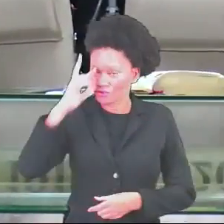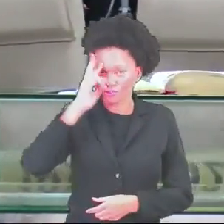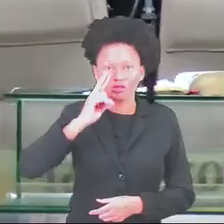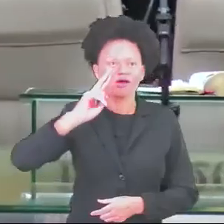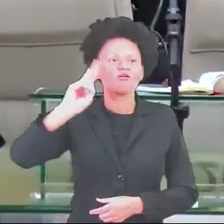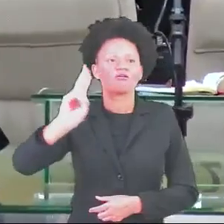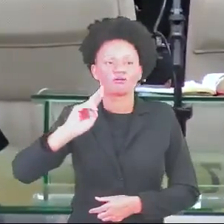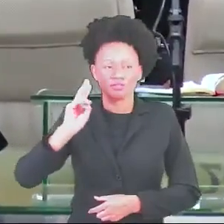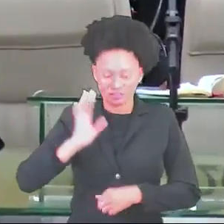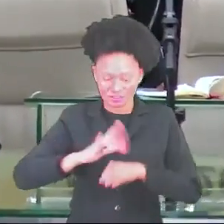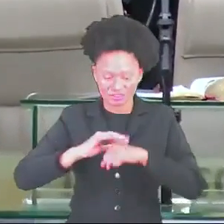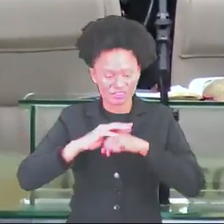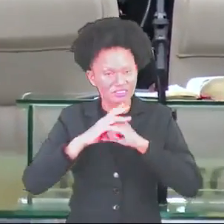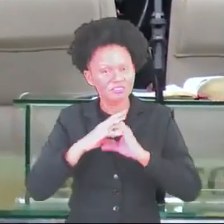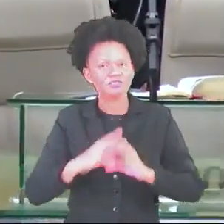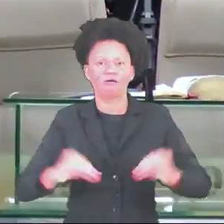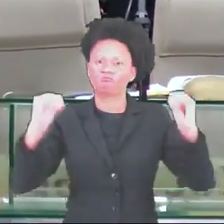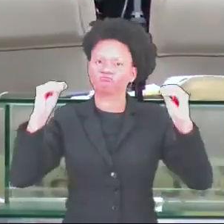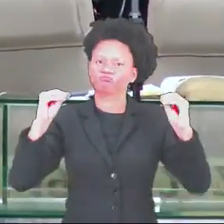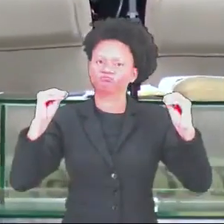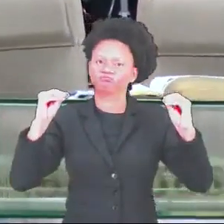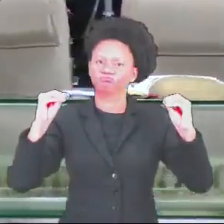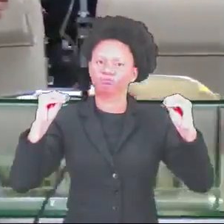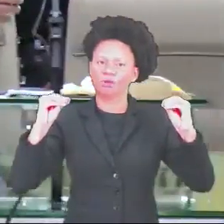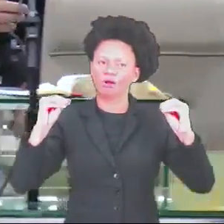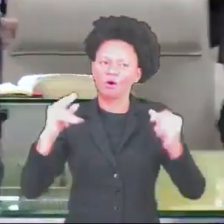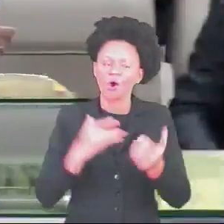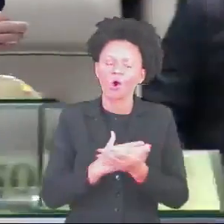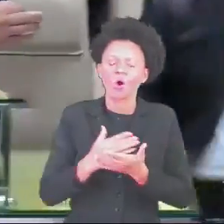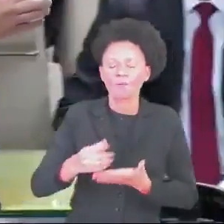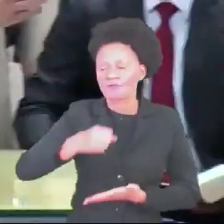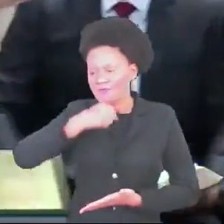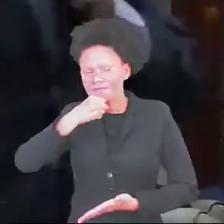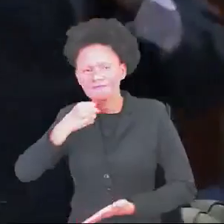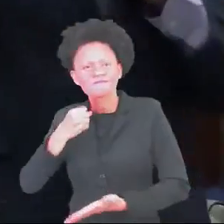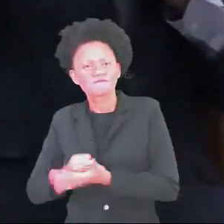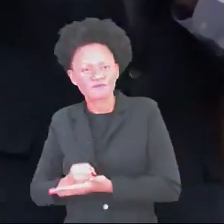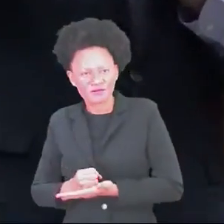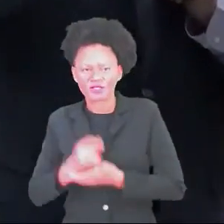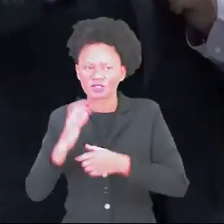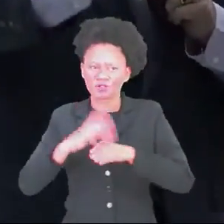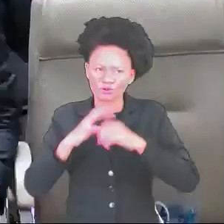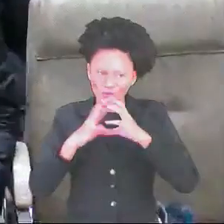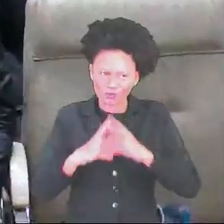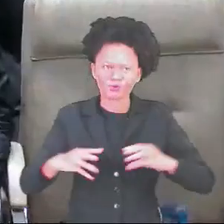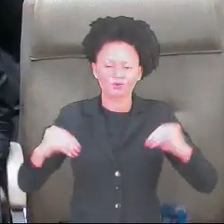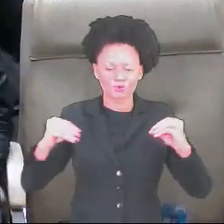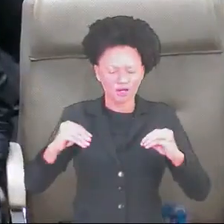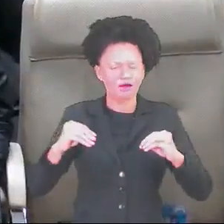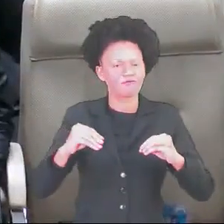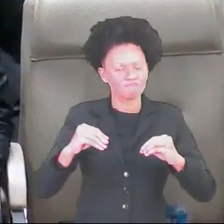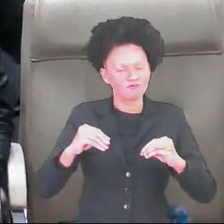que saro. Ele começou no Velho Testamento falando que curava e sarava.